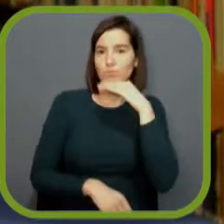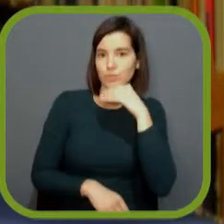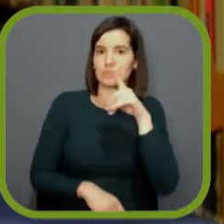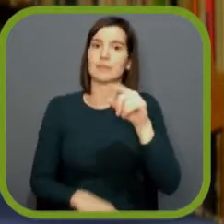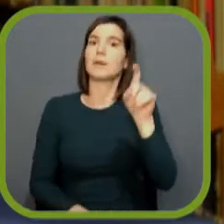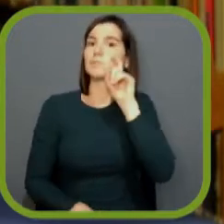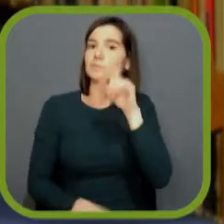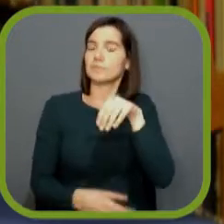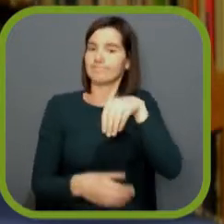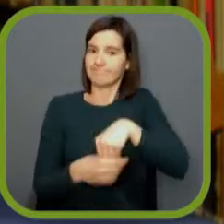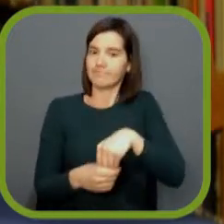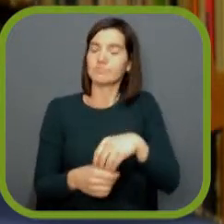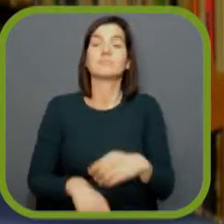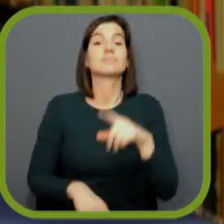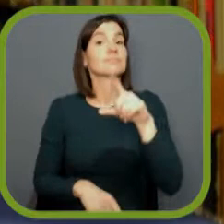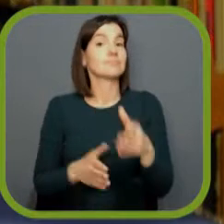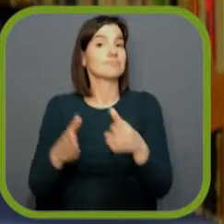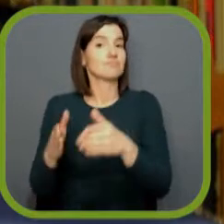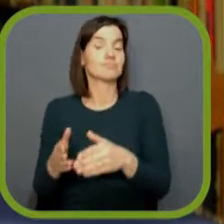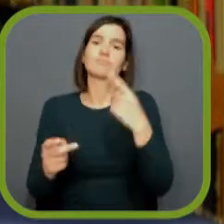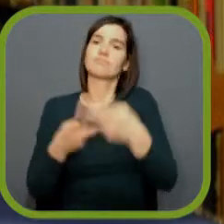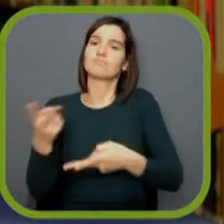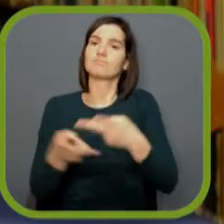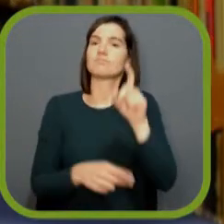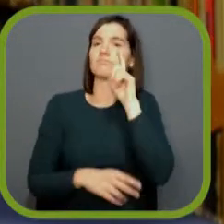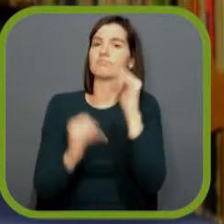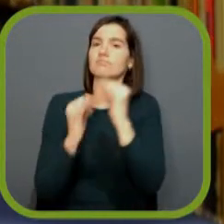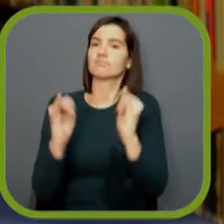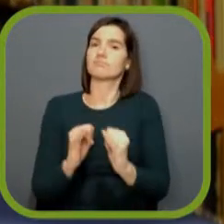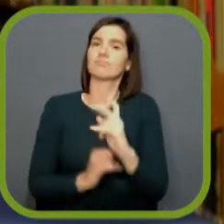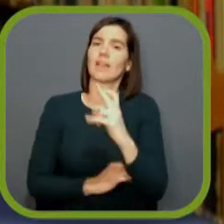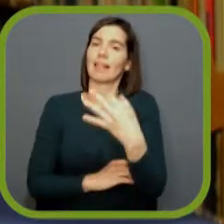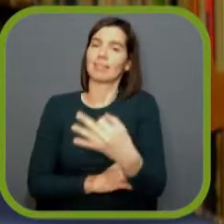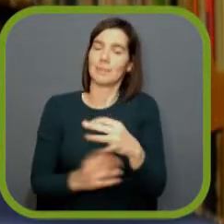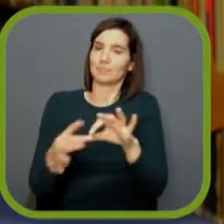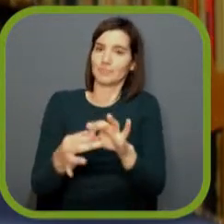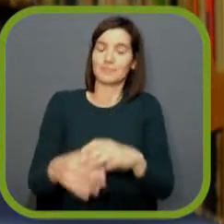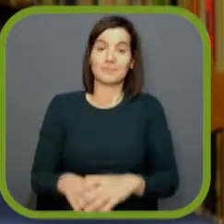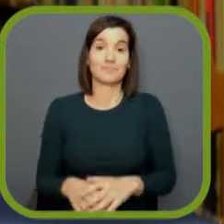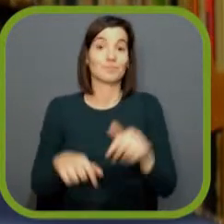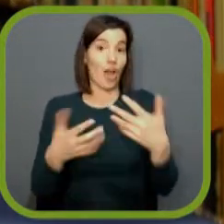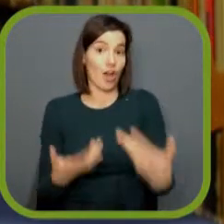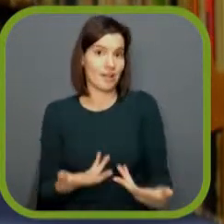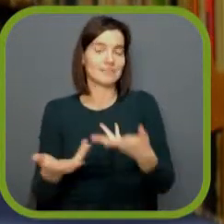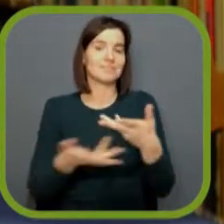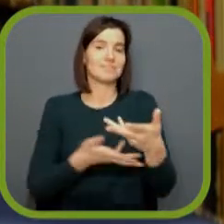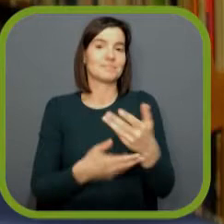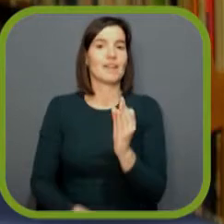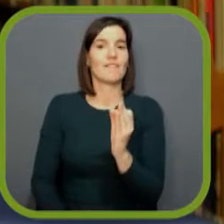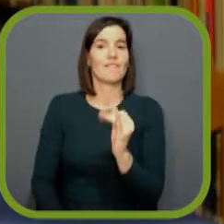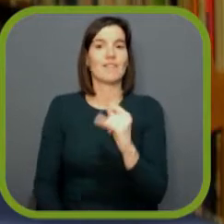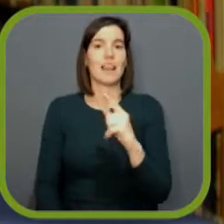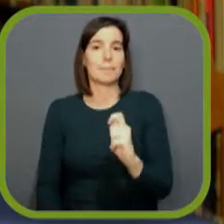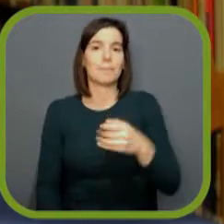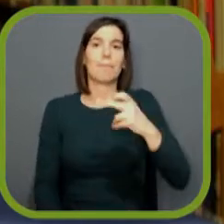Ciências Policiais e Segurança Interna e é ainda analista de segurança internacional da RTP. Neste Panorâmica, vamos falar